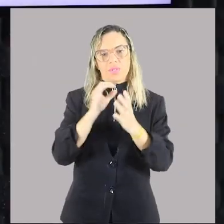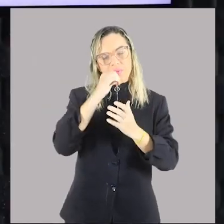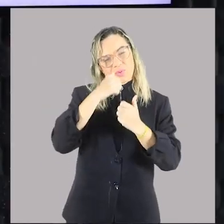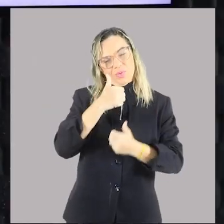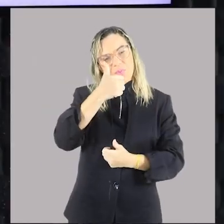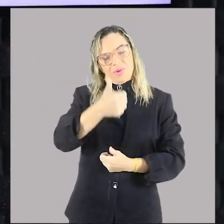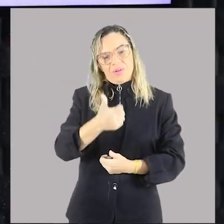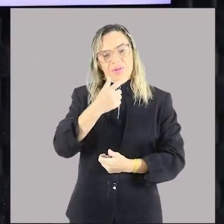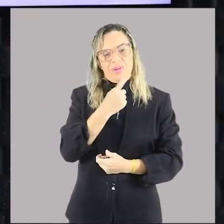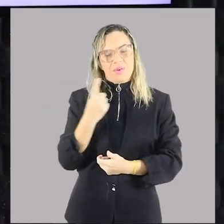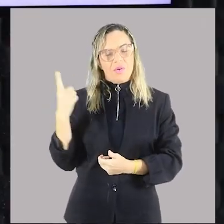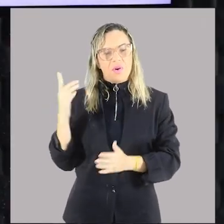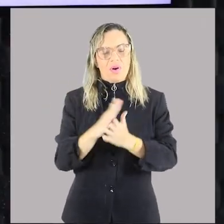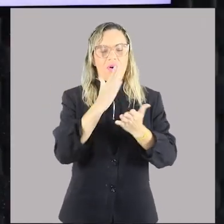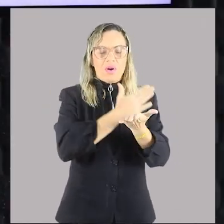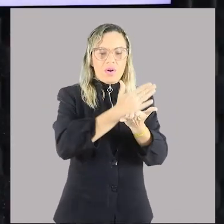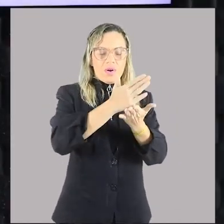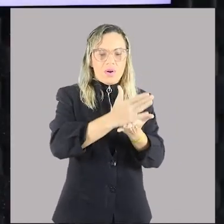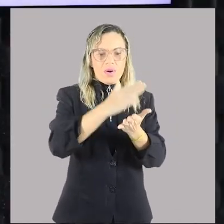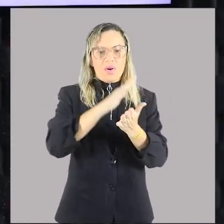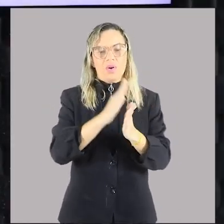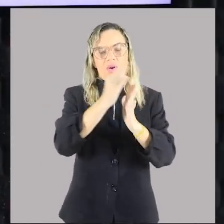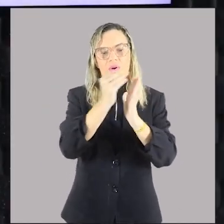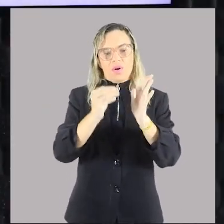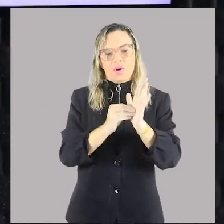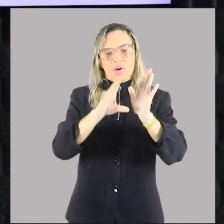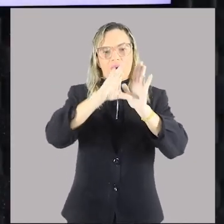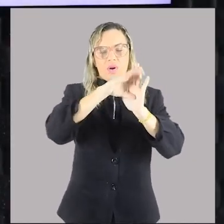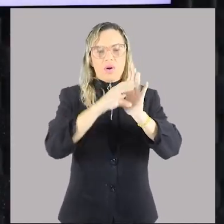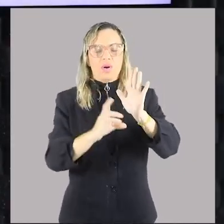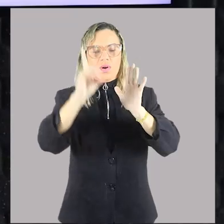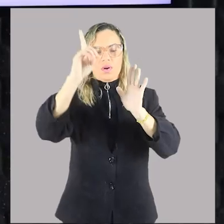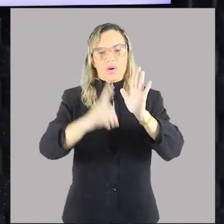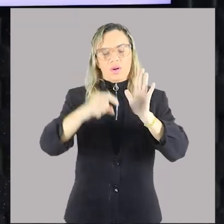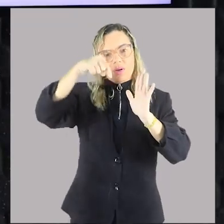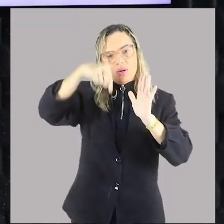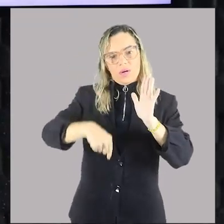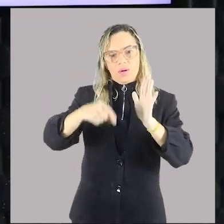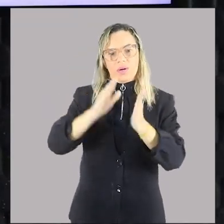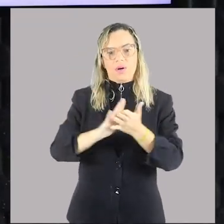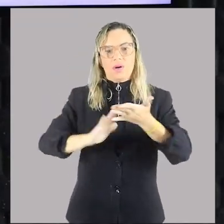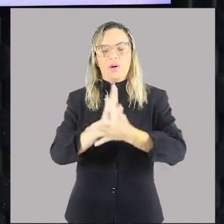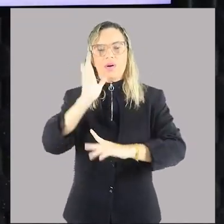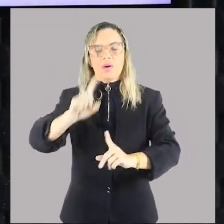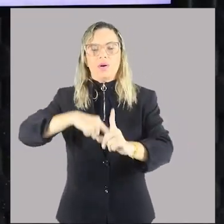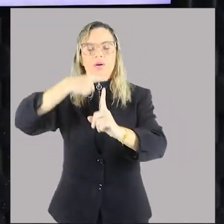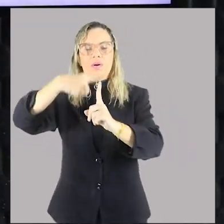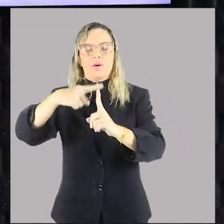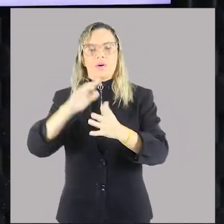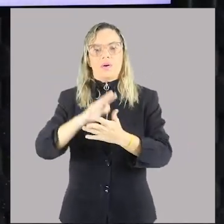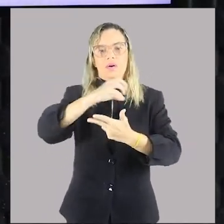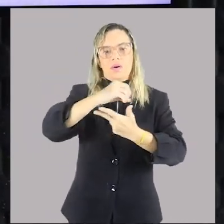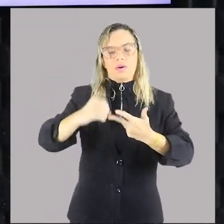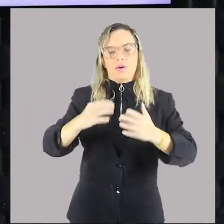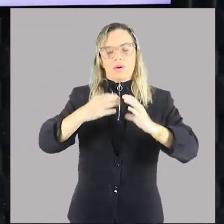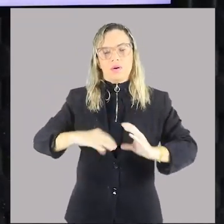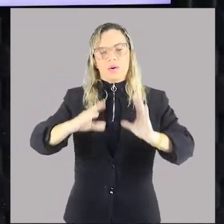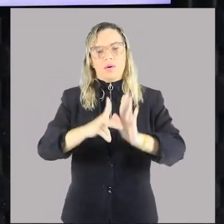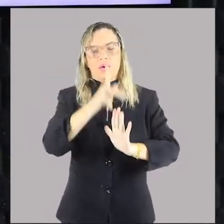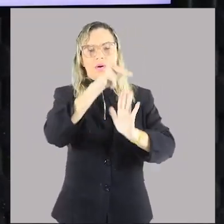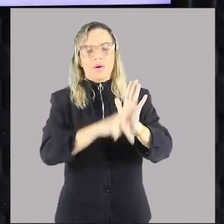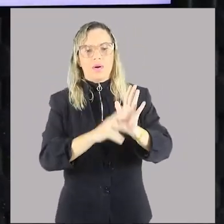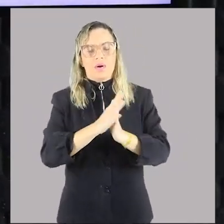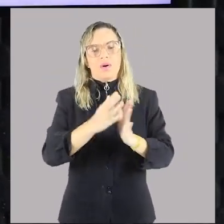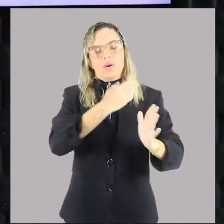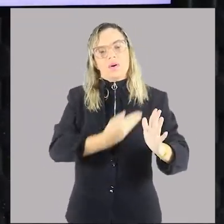Olá, tudo bem? Vamos iniciar mais uma aula de noções do direito aqui no Aprova Mais Enem dos Concursos, uma iniciativa do Governo do